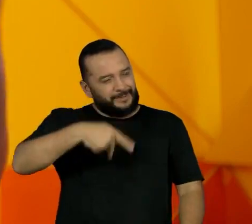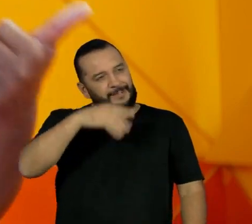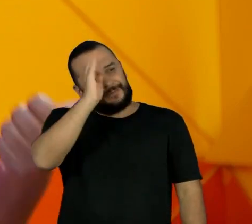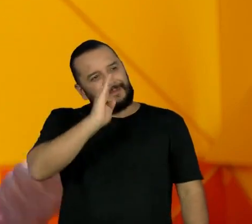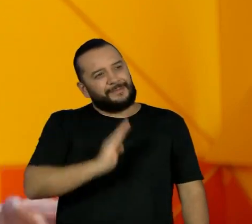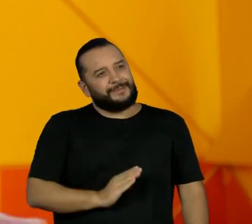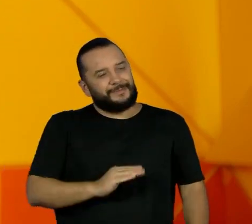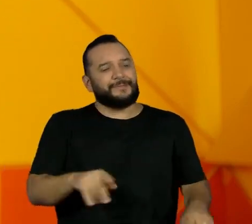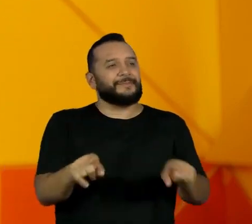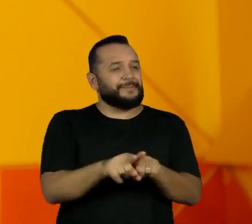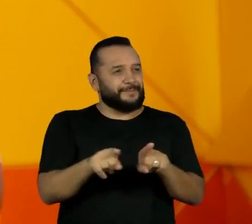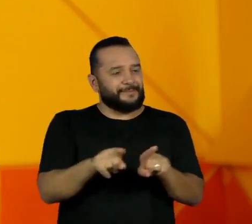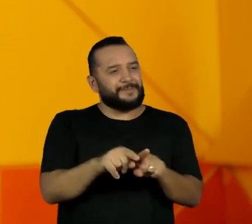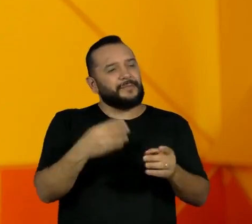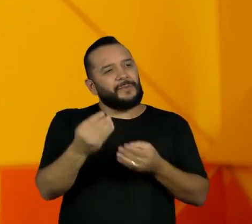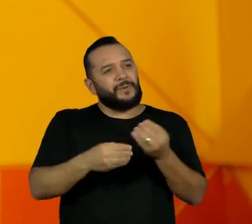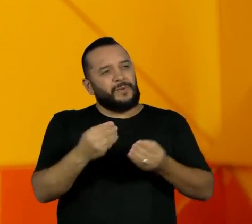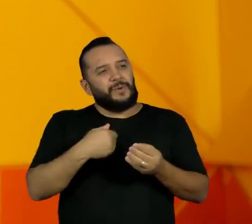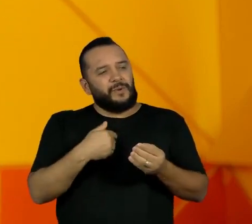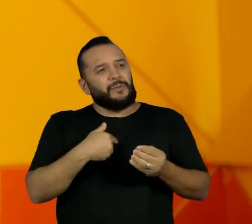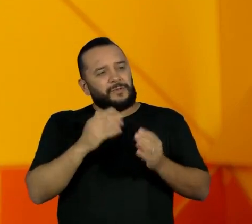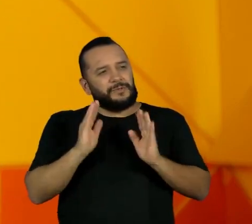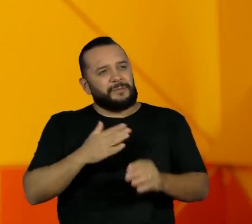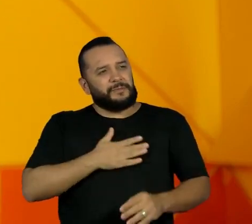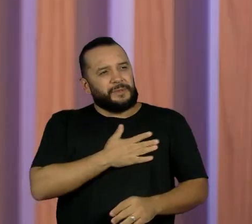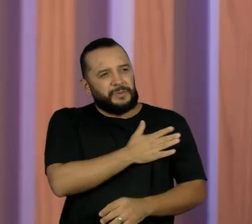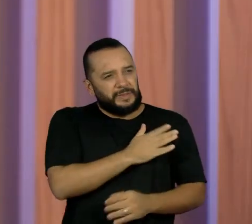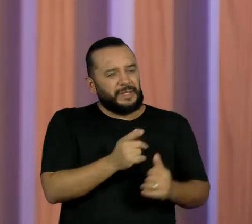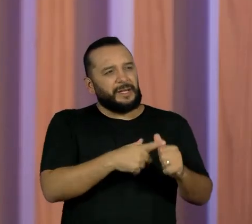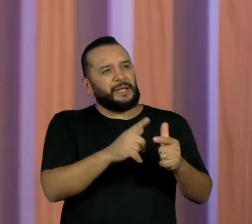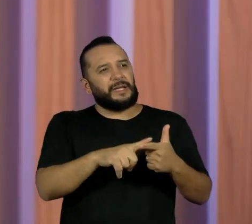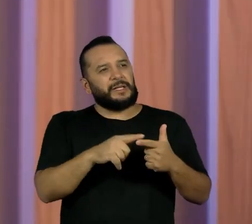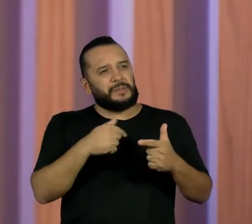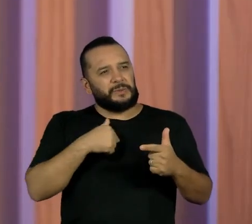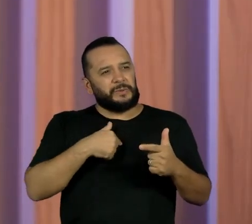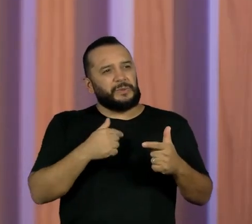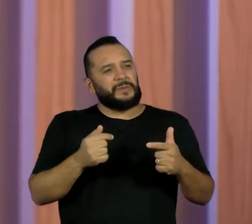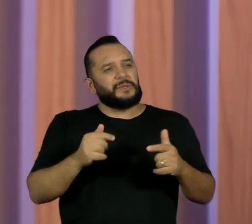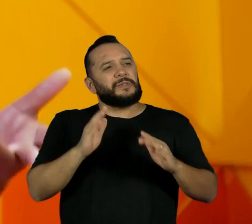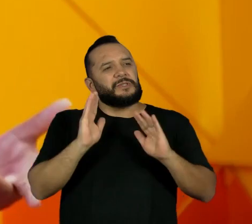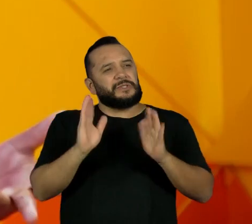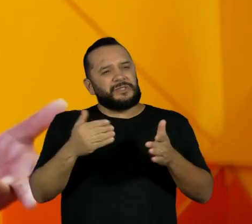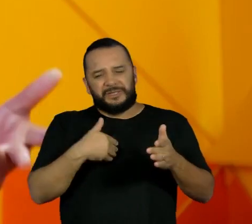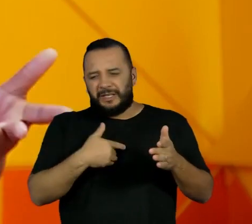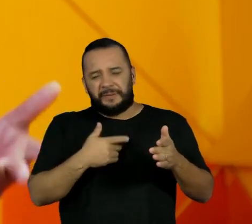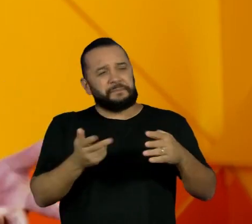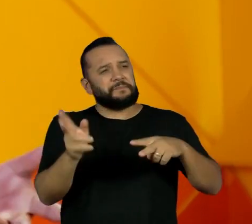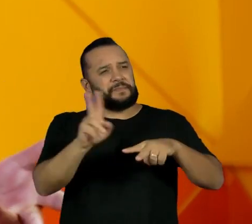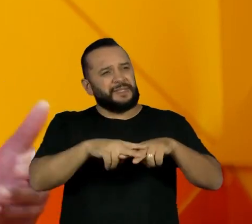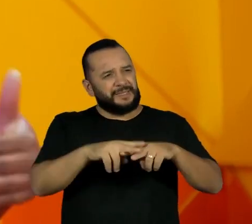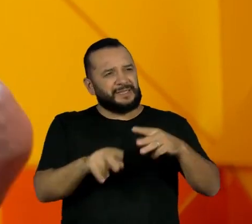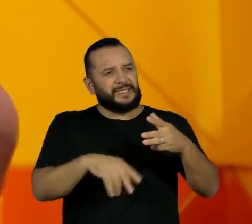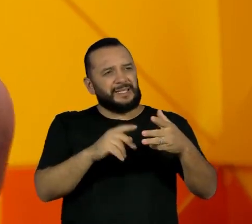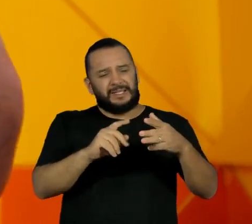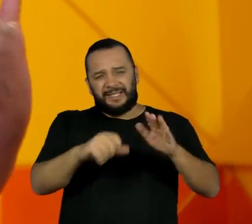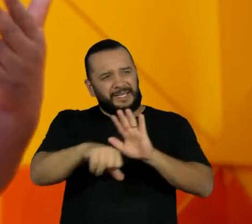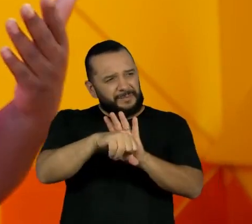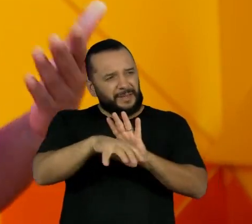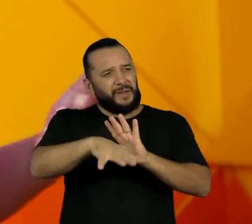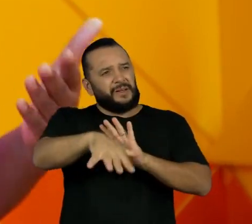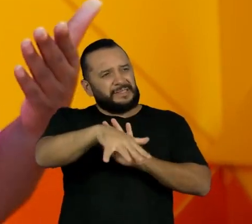país, perfilamento racial, seletividade do sistema penal, racismo. Eu quero saber de vocês, Cida, o